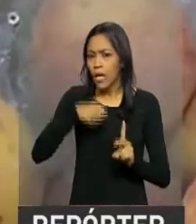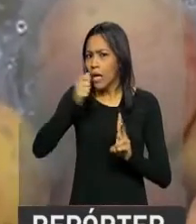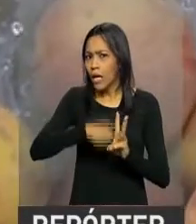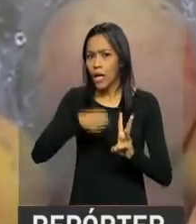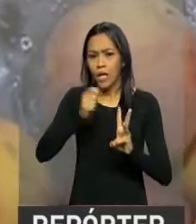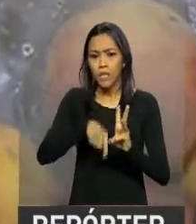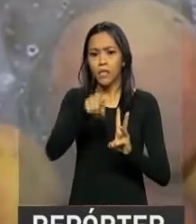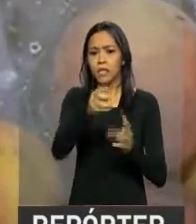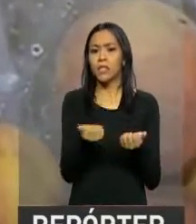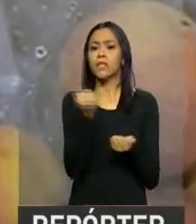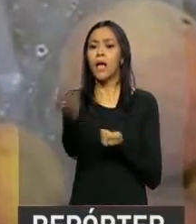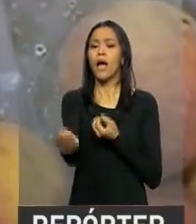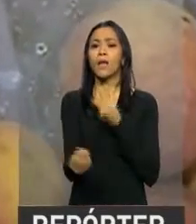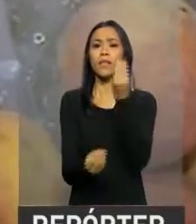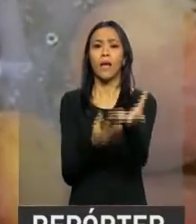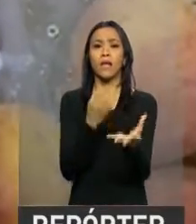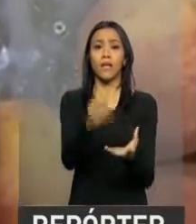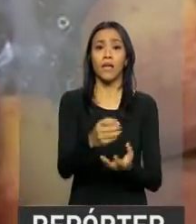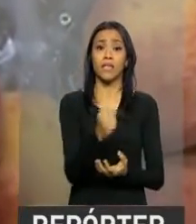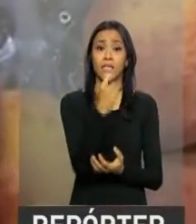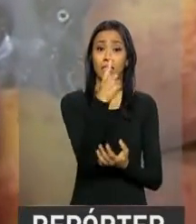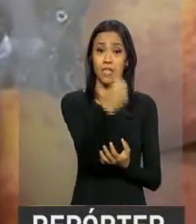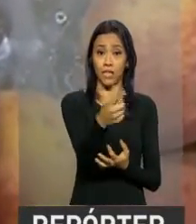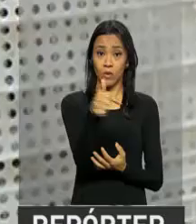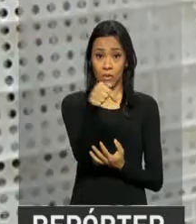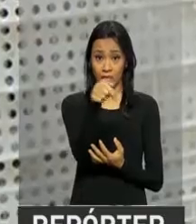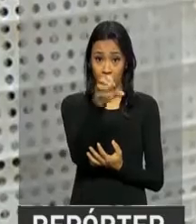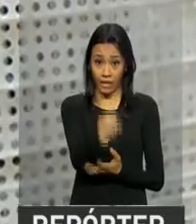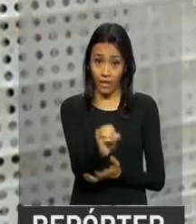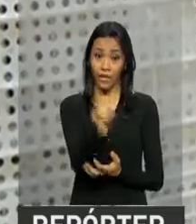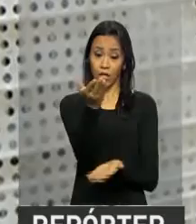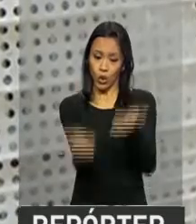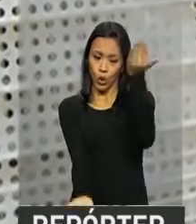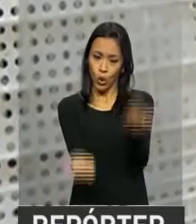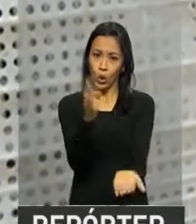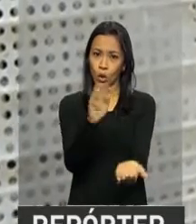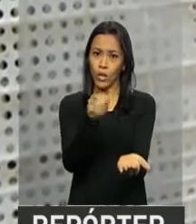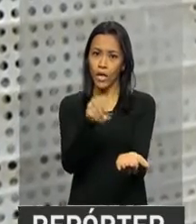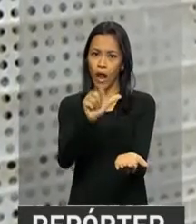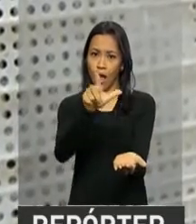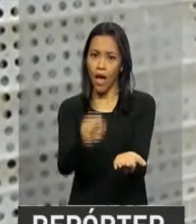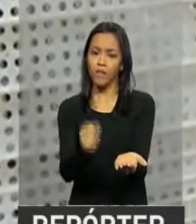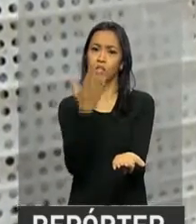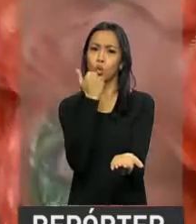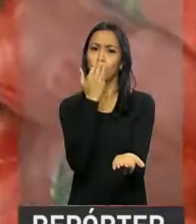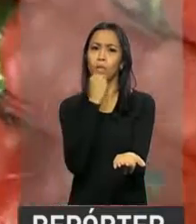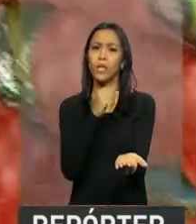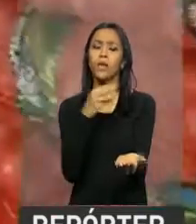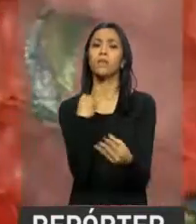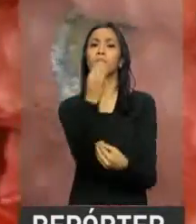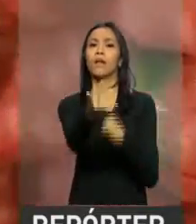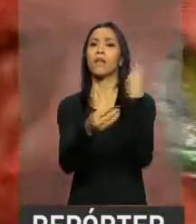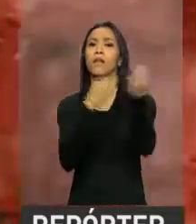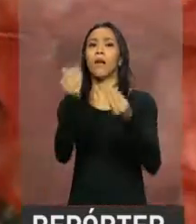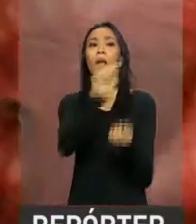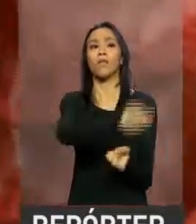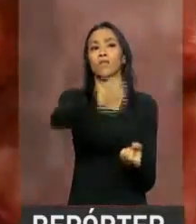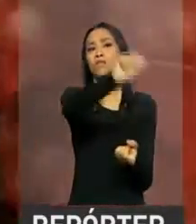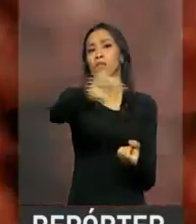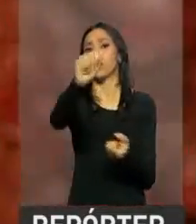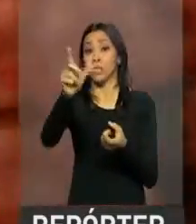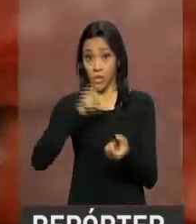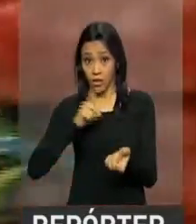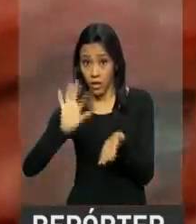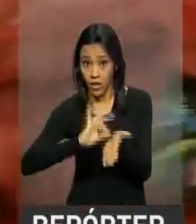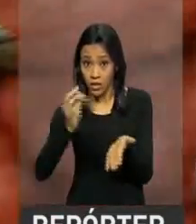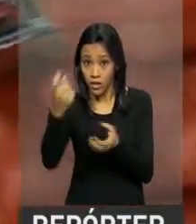banco doa 170 toneladas de alimentos para 160 instituições sociais cadastradas, o que dá em torno